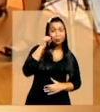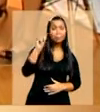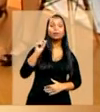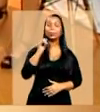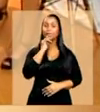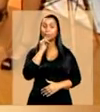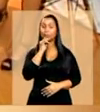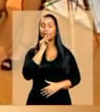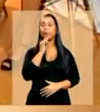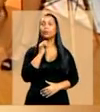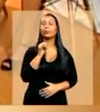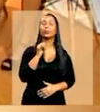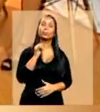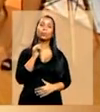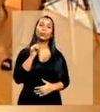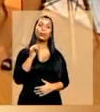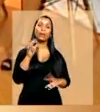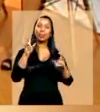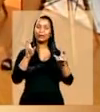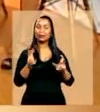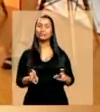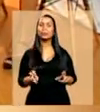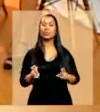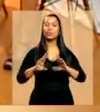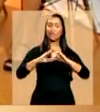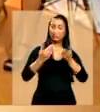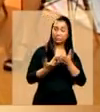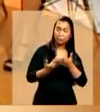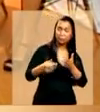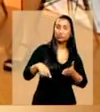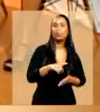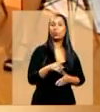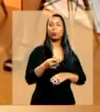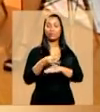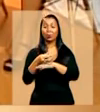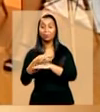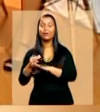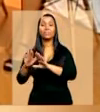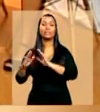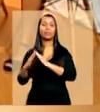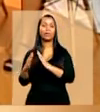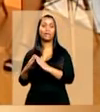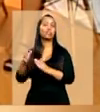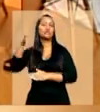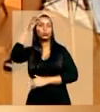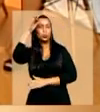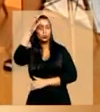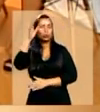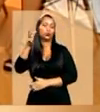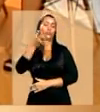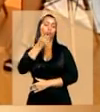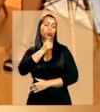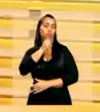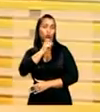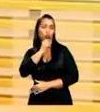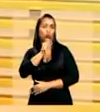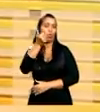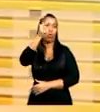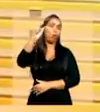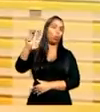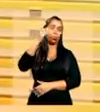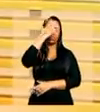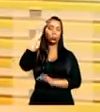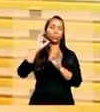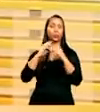isso evita, por exemplo, Sandra, a questão, às vezes essa criança foi para a escola e nas férias ela vai ficar na casa de um tio ou de uma avó, enfim, de